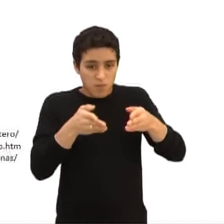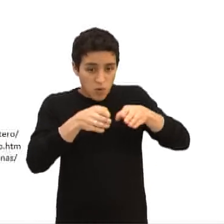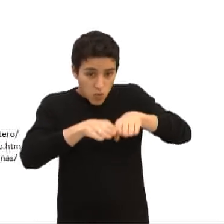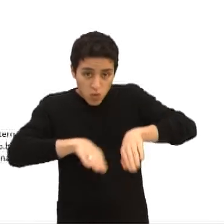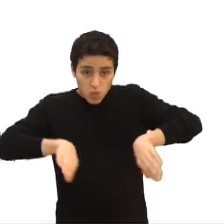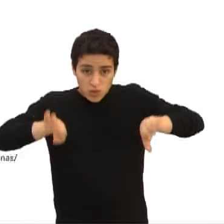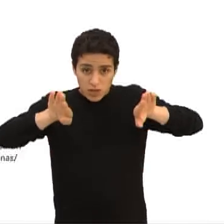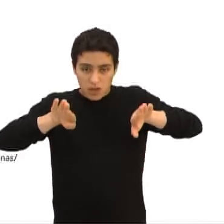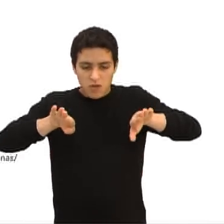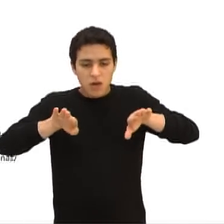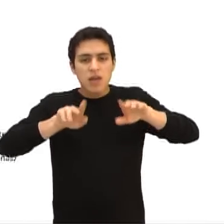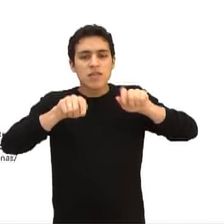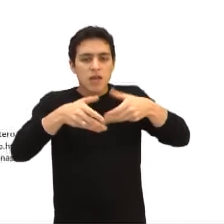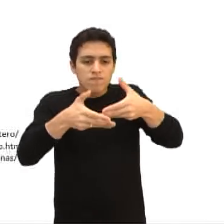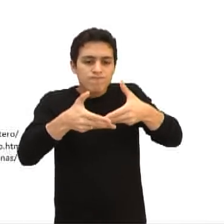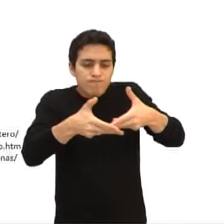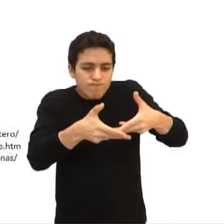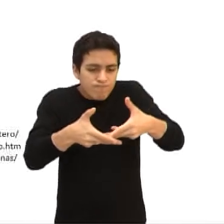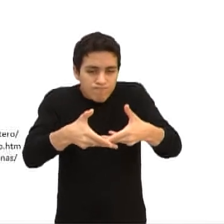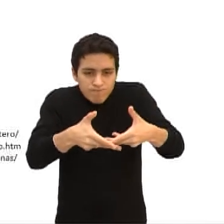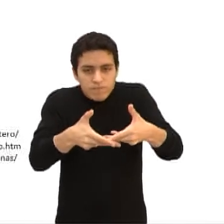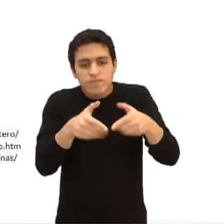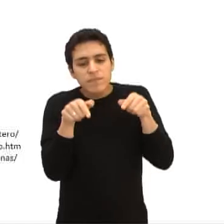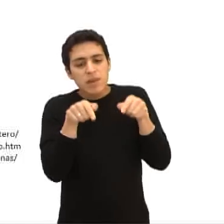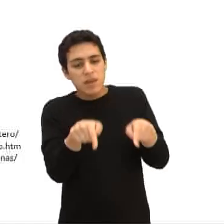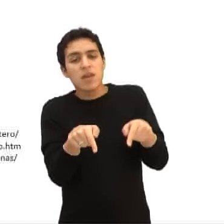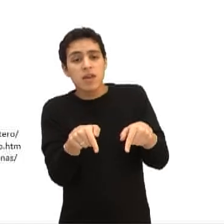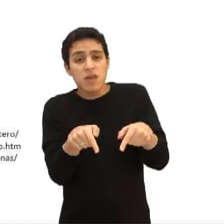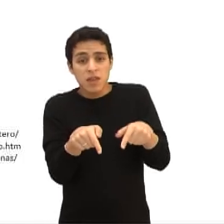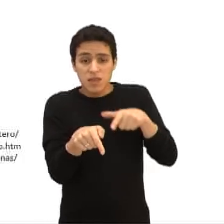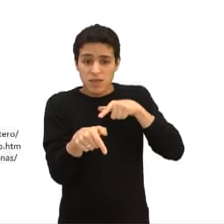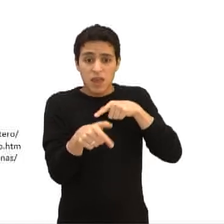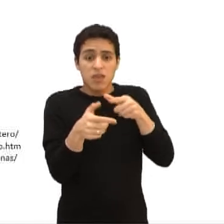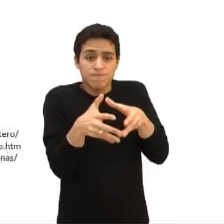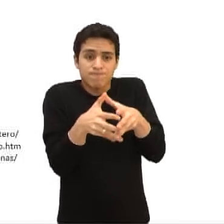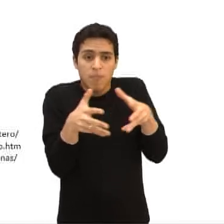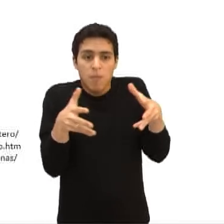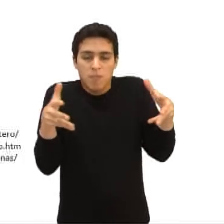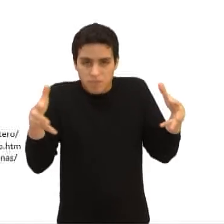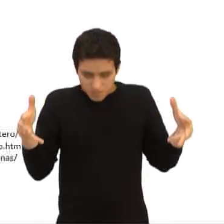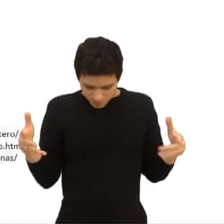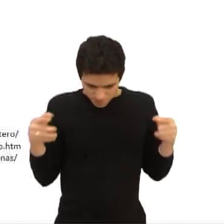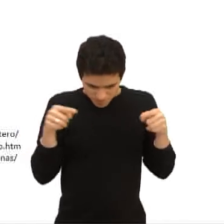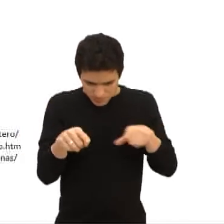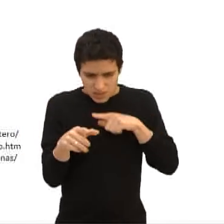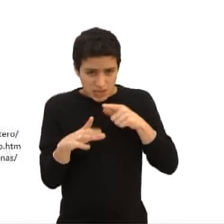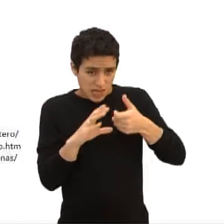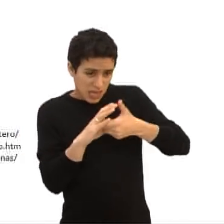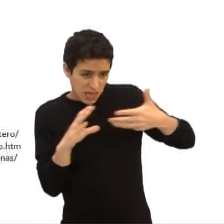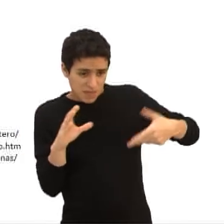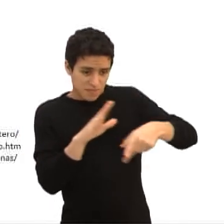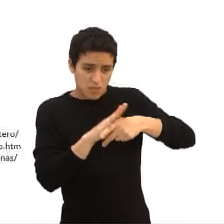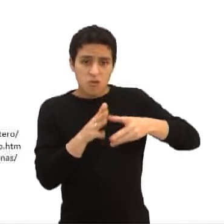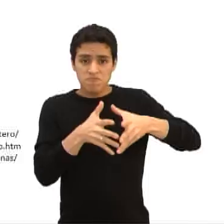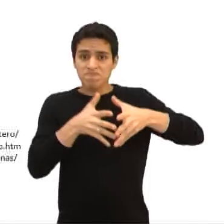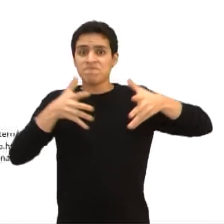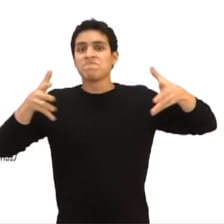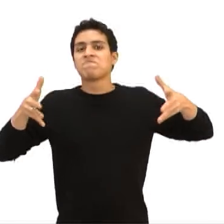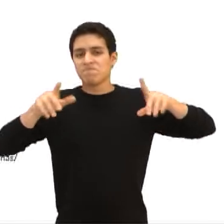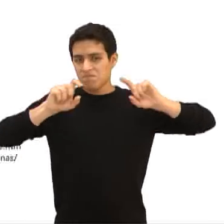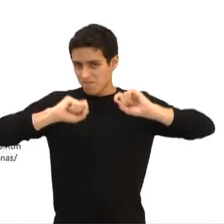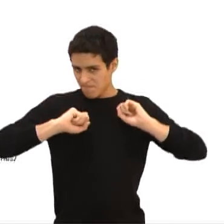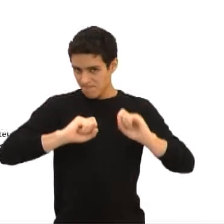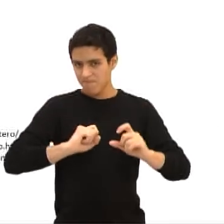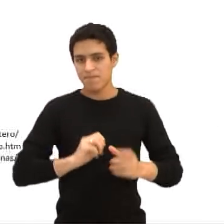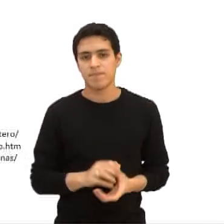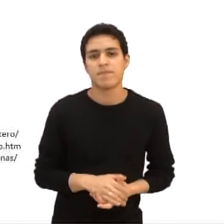para comportar ali o bebê. Tá? Então, é um órgão muscular que tem aí essa capacidade, né, de aumentar bastante